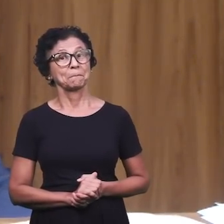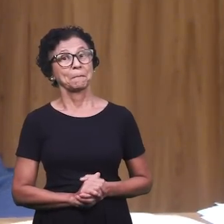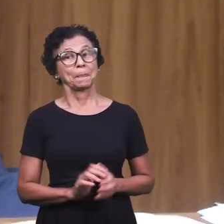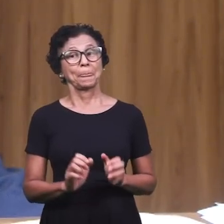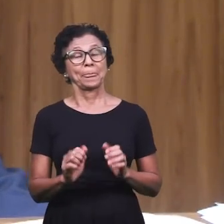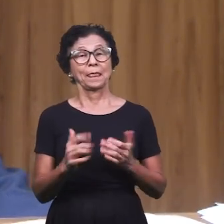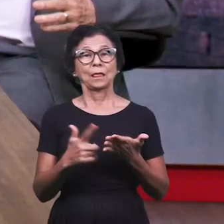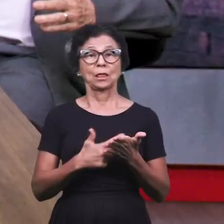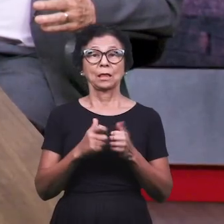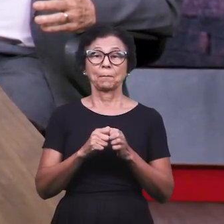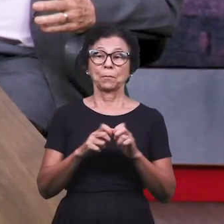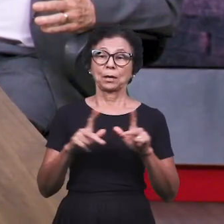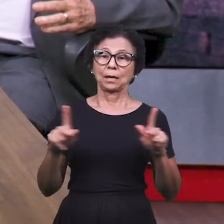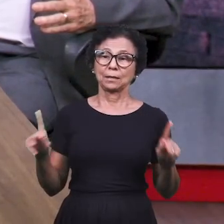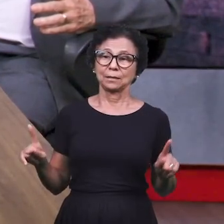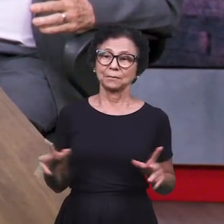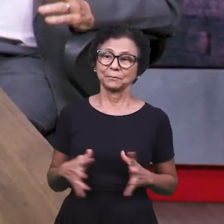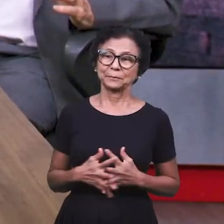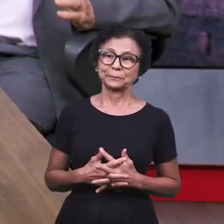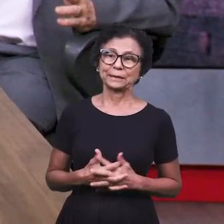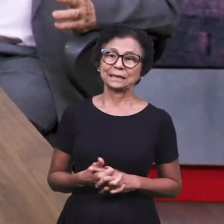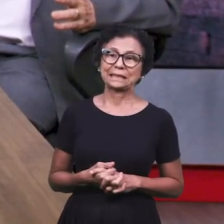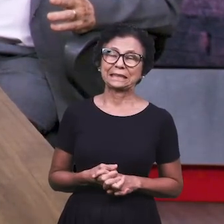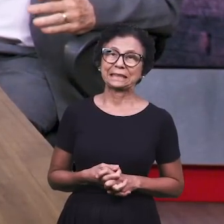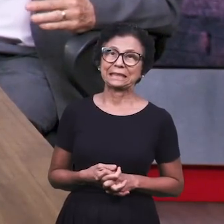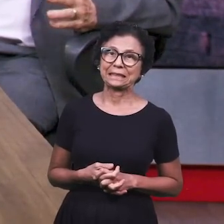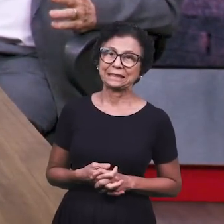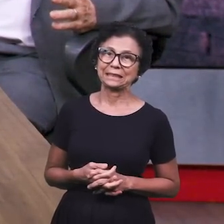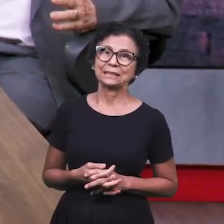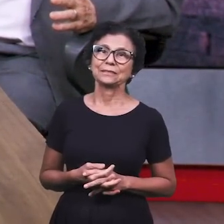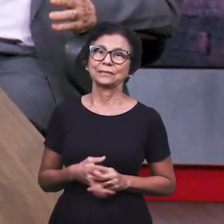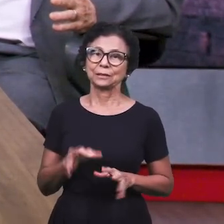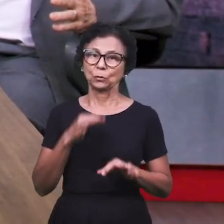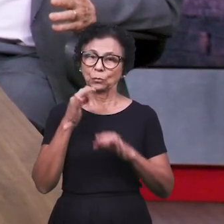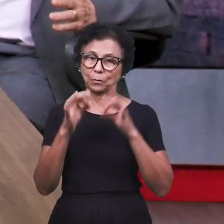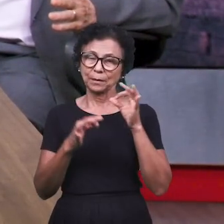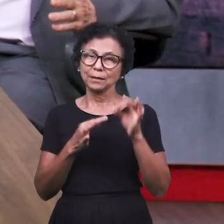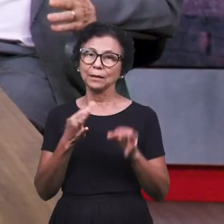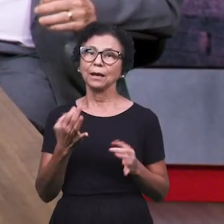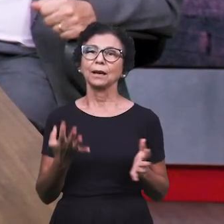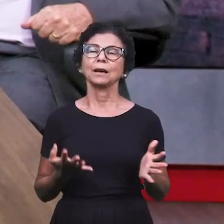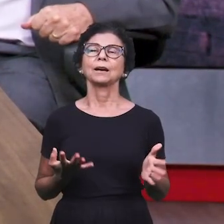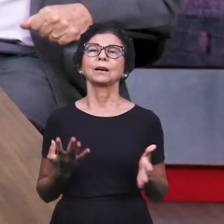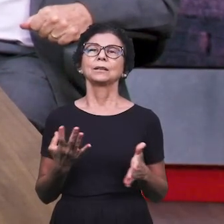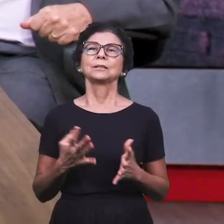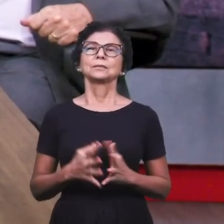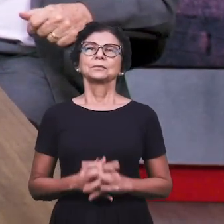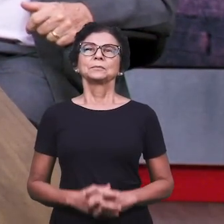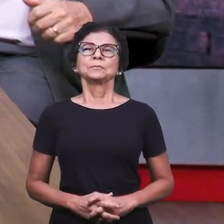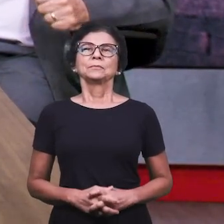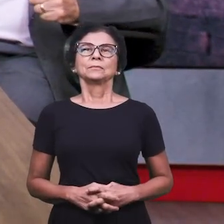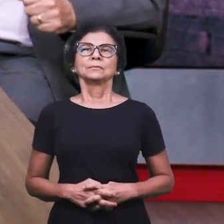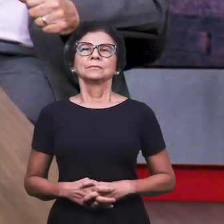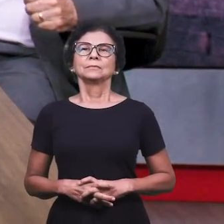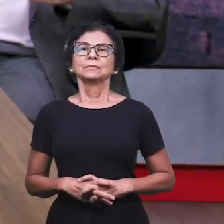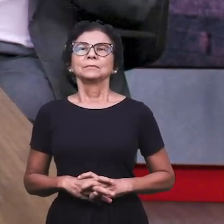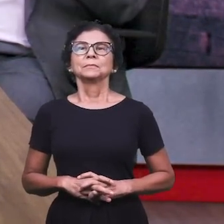Apocalipse vai merecer até um comentário maior, né? Não é isso? Aí vai...